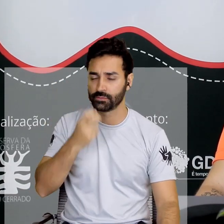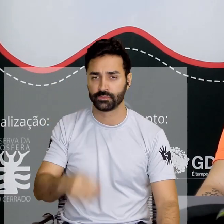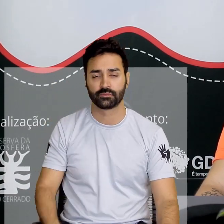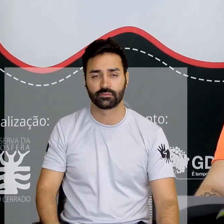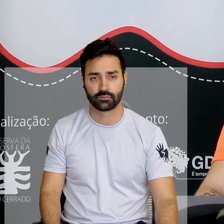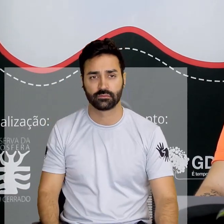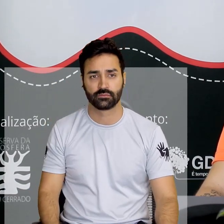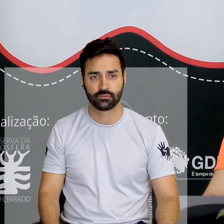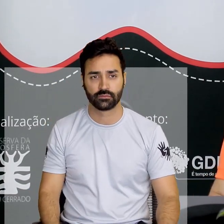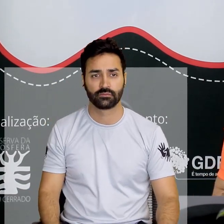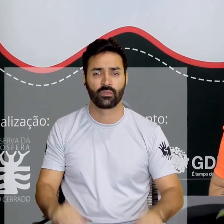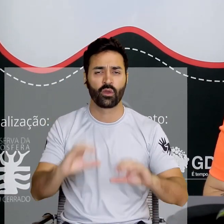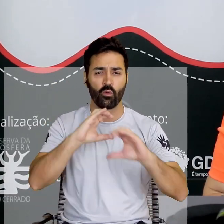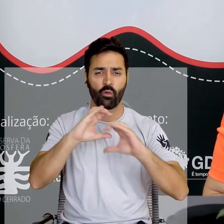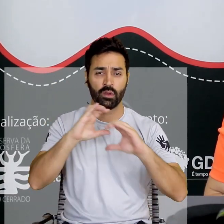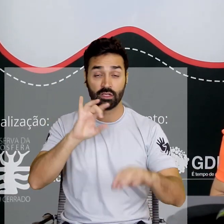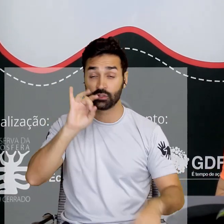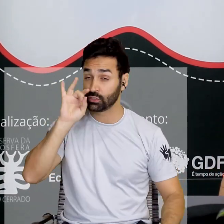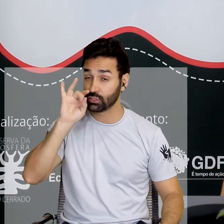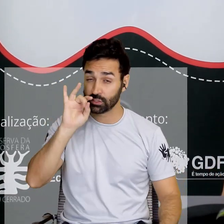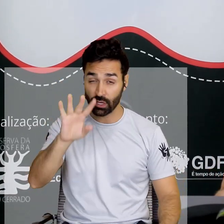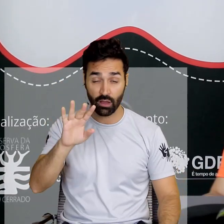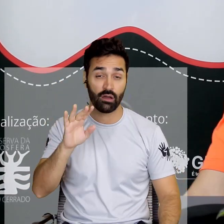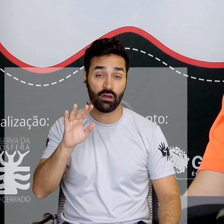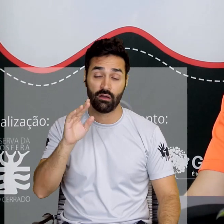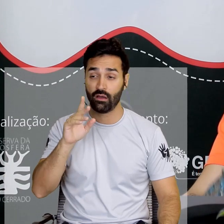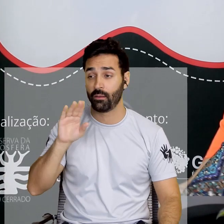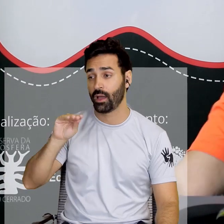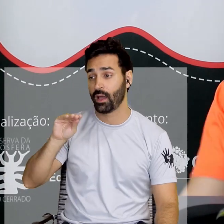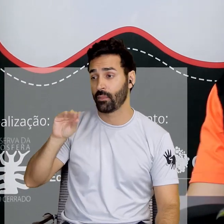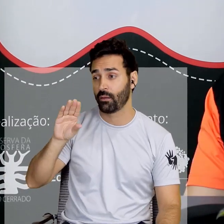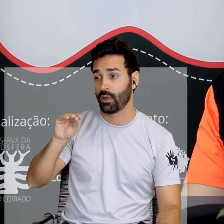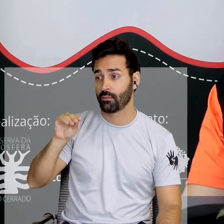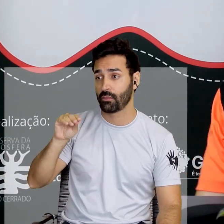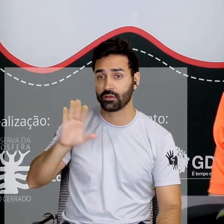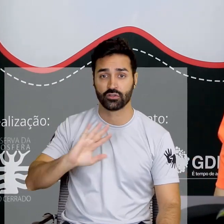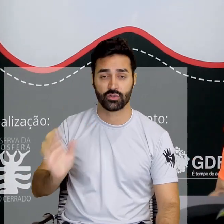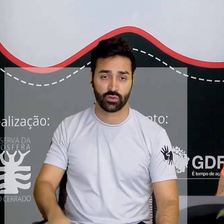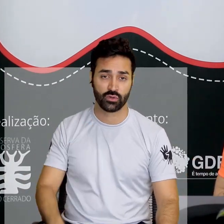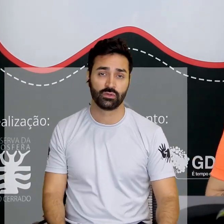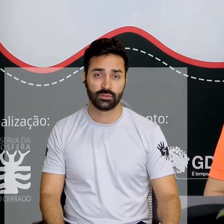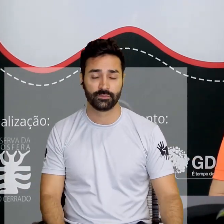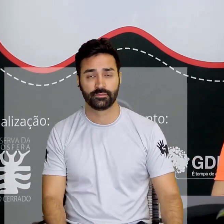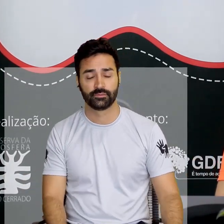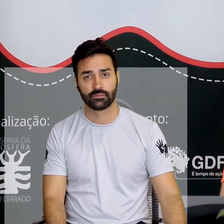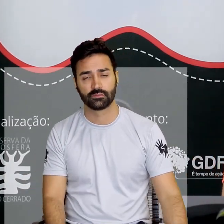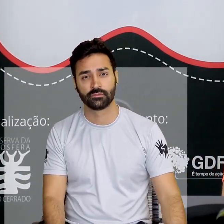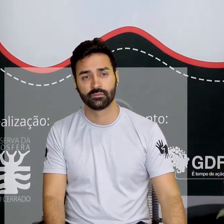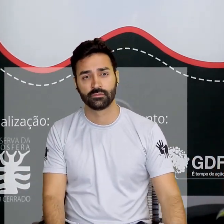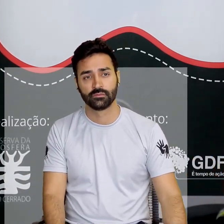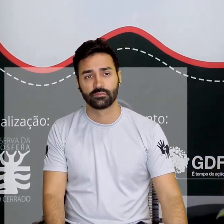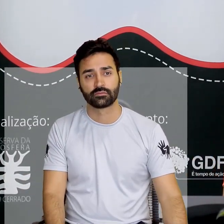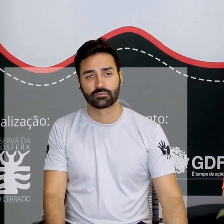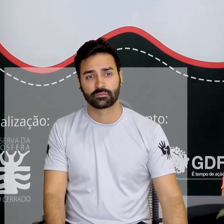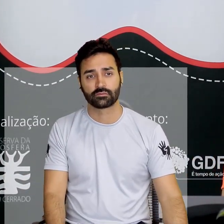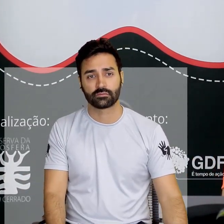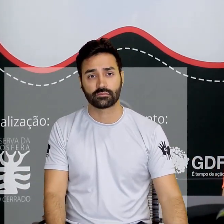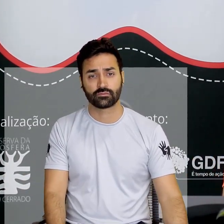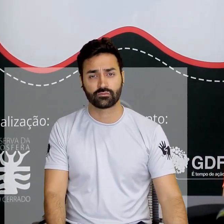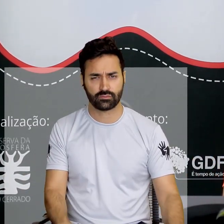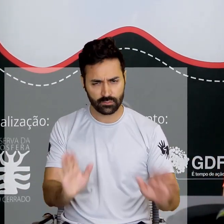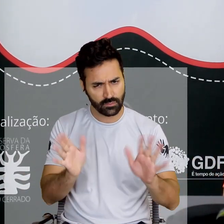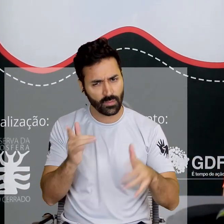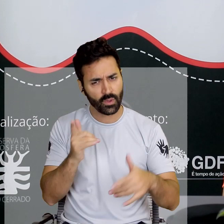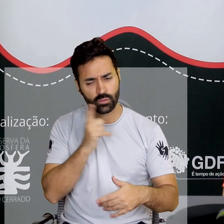a comunicação só é possível através da fala oral, né, da oralização. E isso a gente tem conseguido mudar